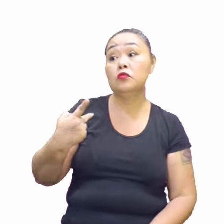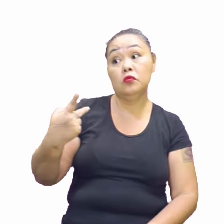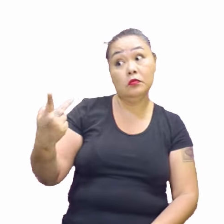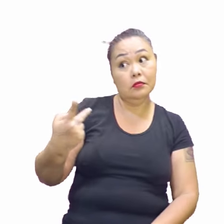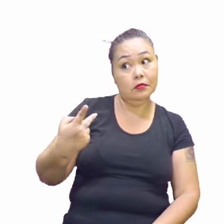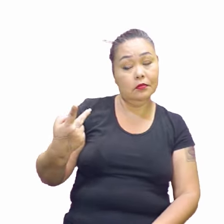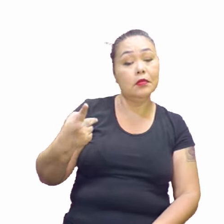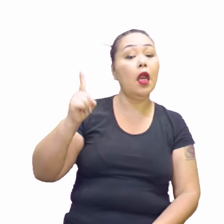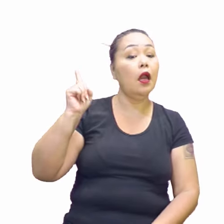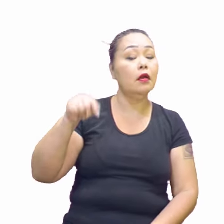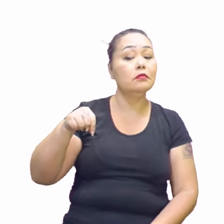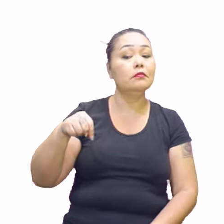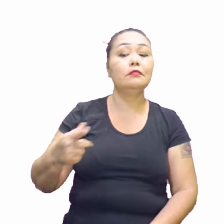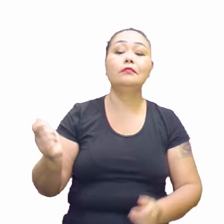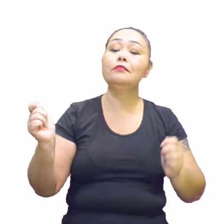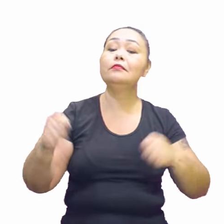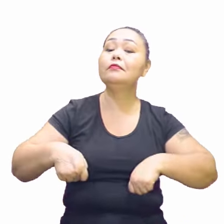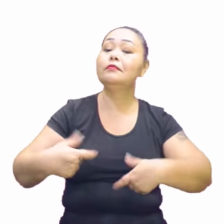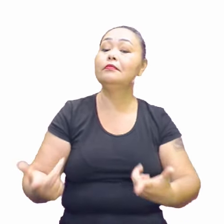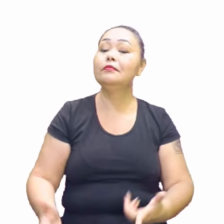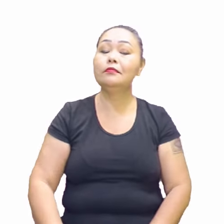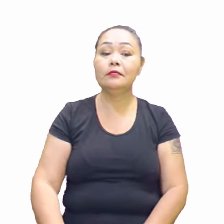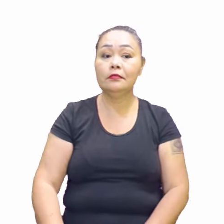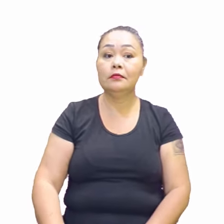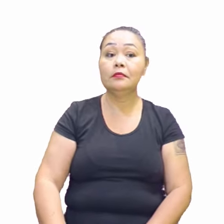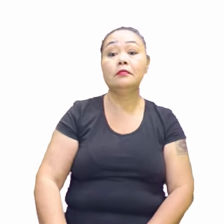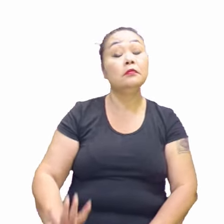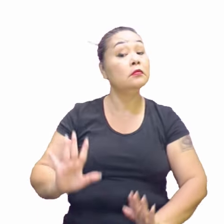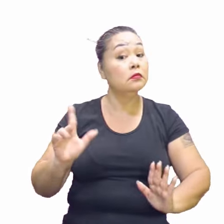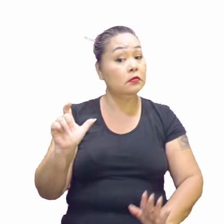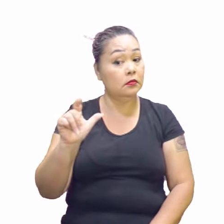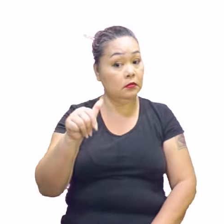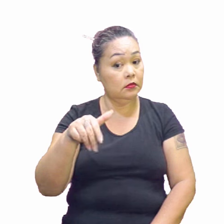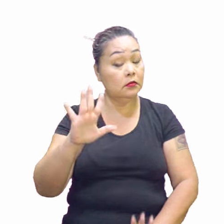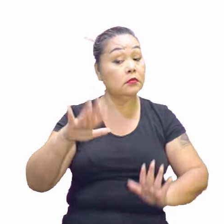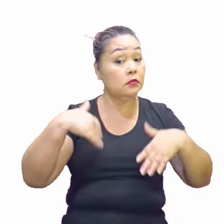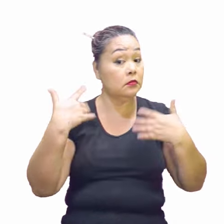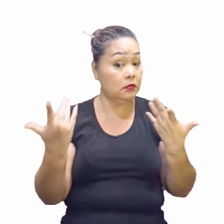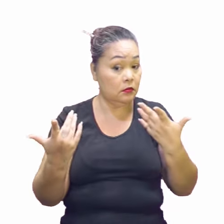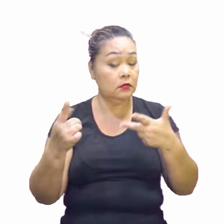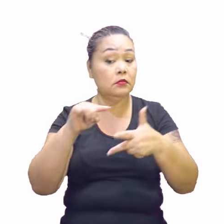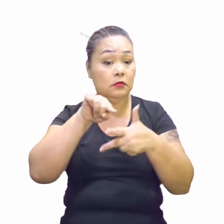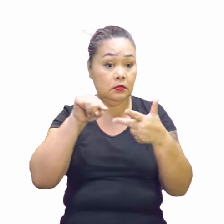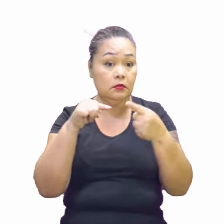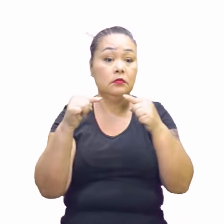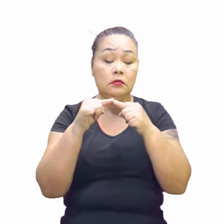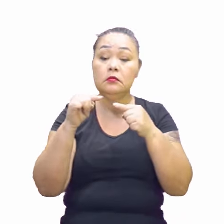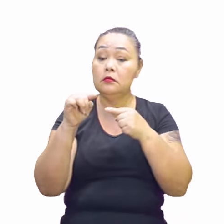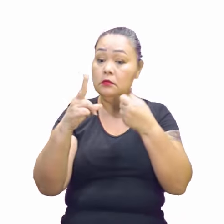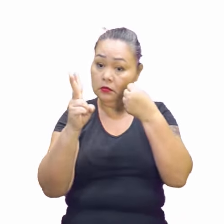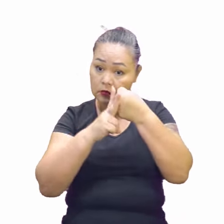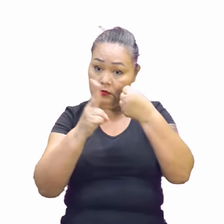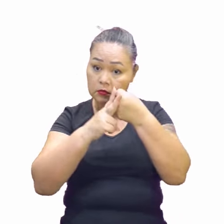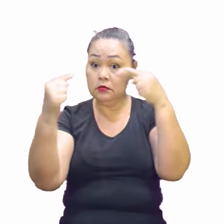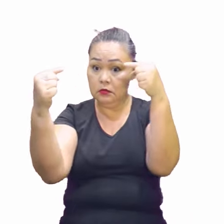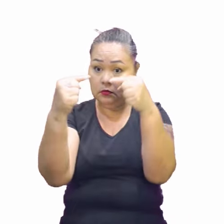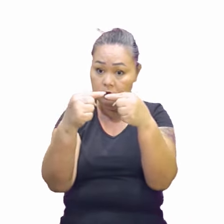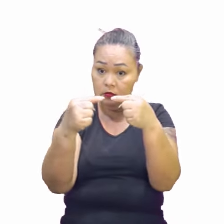de nós é capaz? Ó, o pronome tá no singular, o verbo também ficou